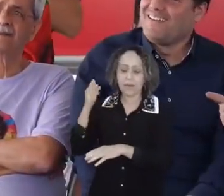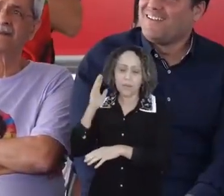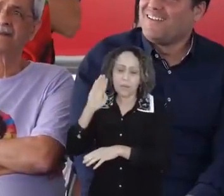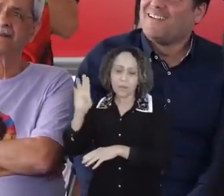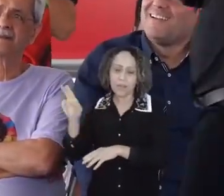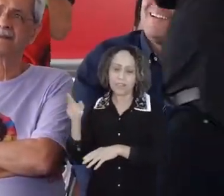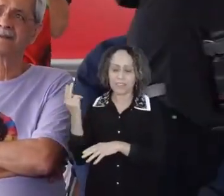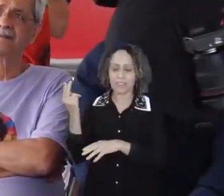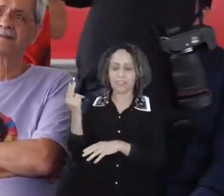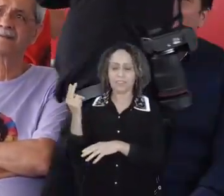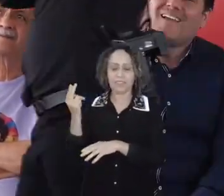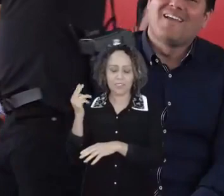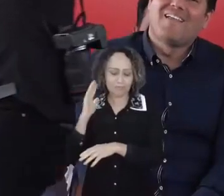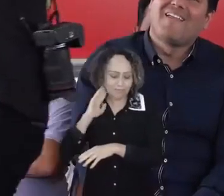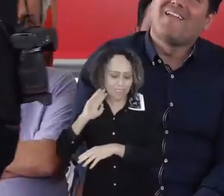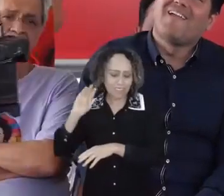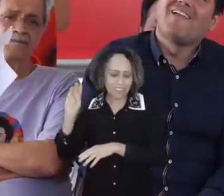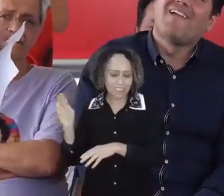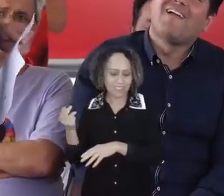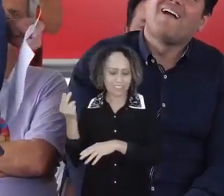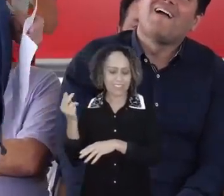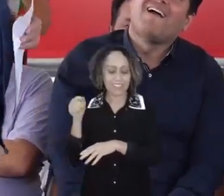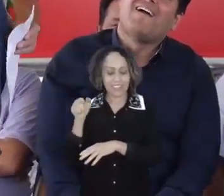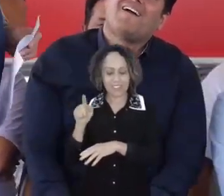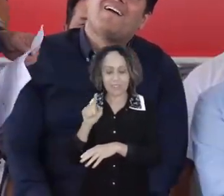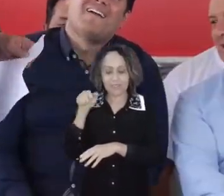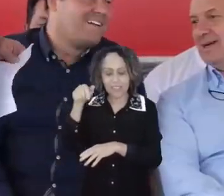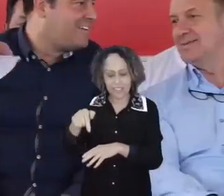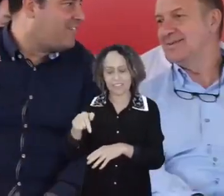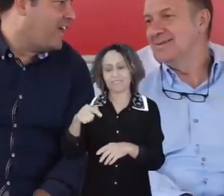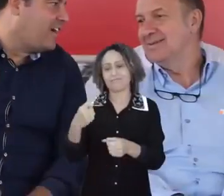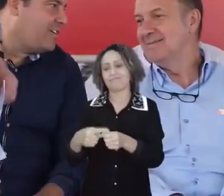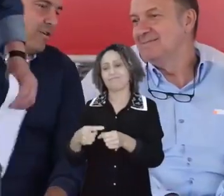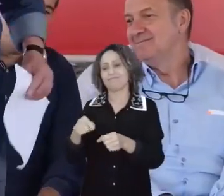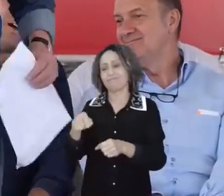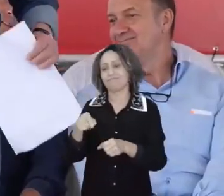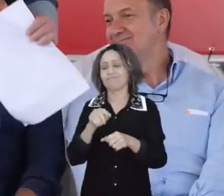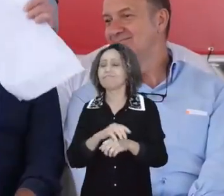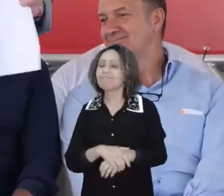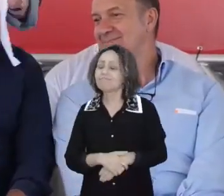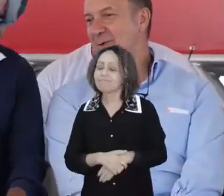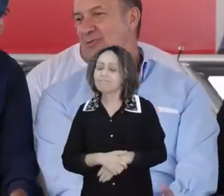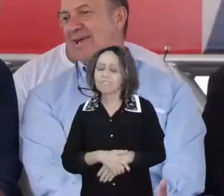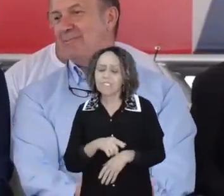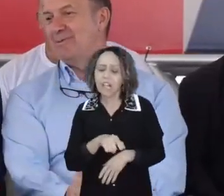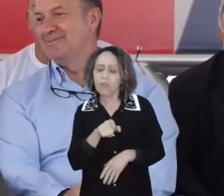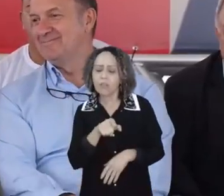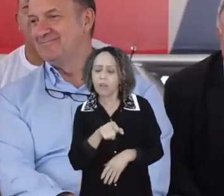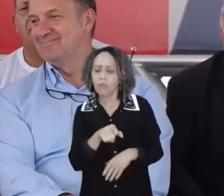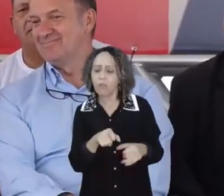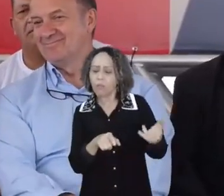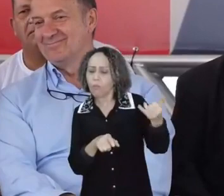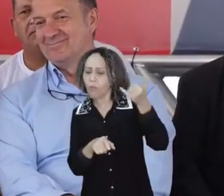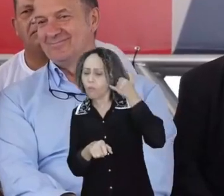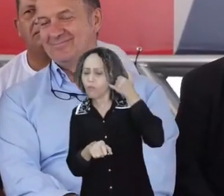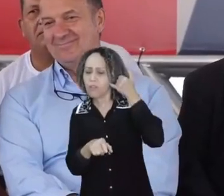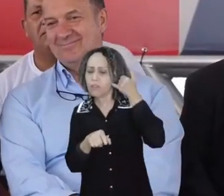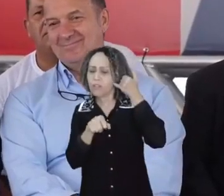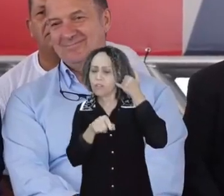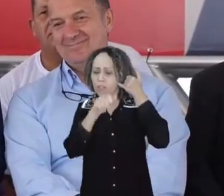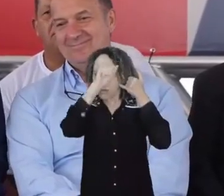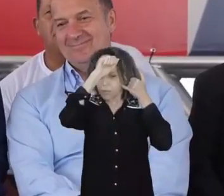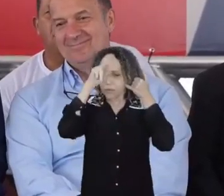que eu estava ouvindo você falar e eu estava ouvindo quase que uma